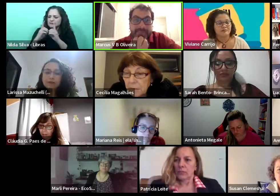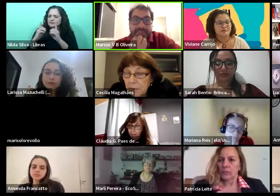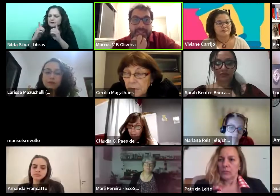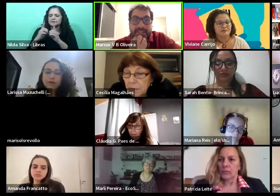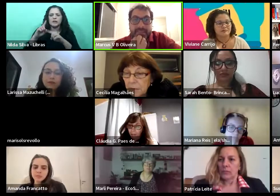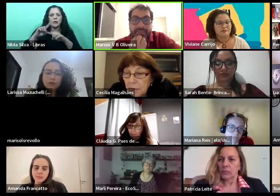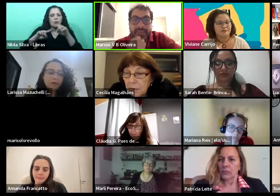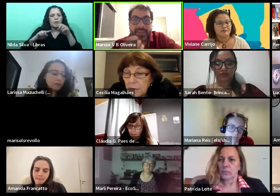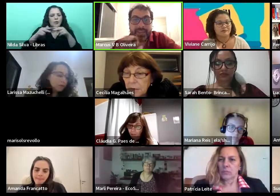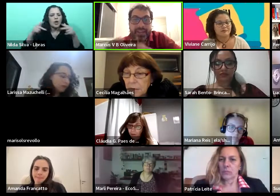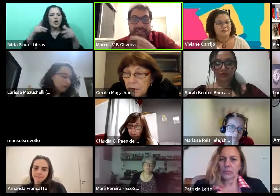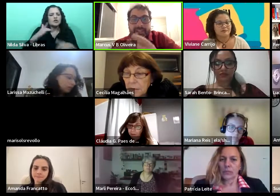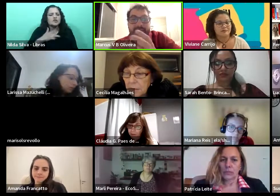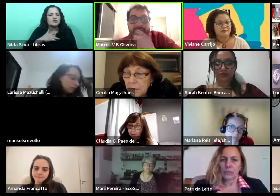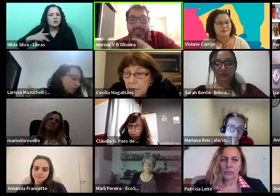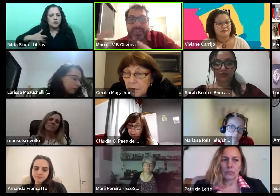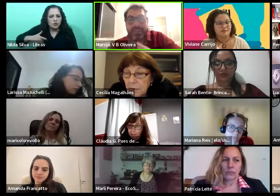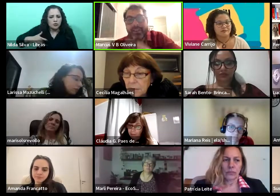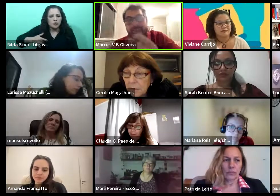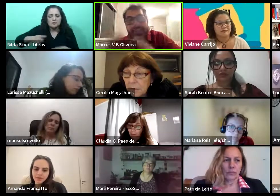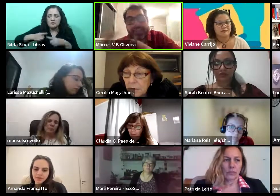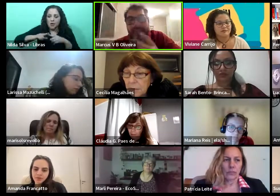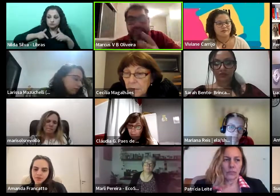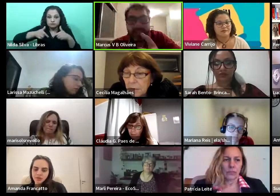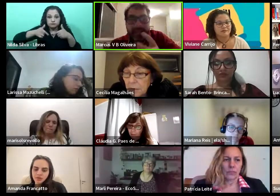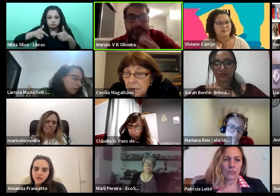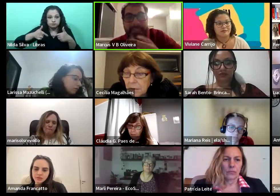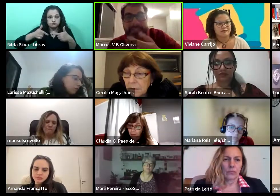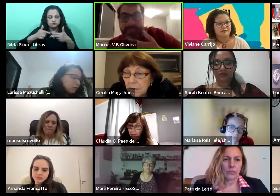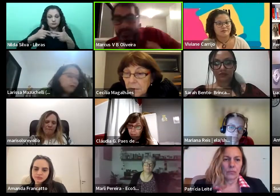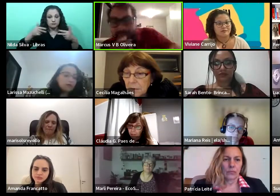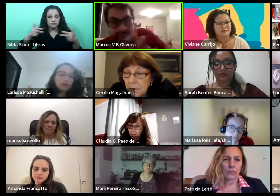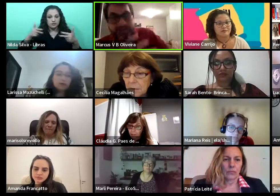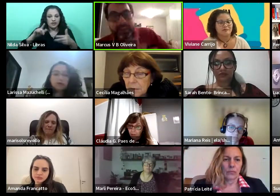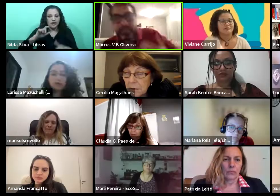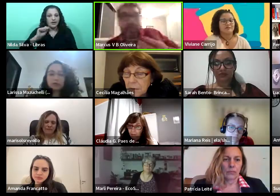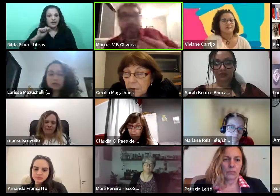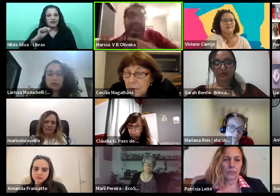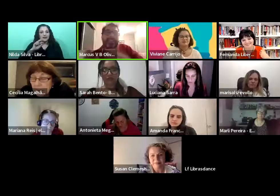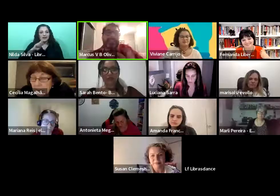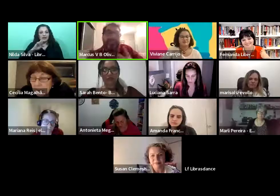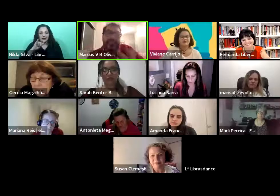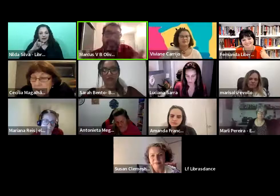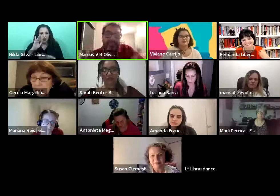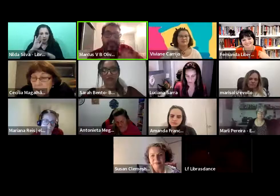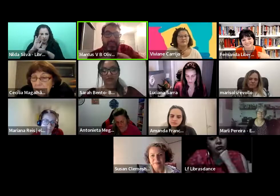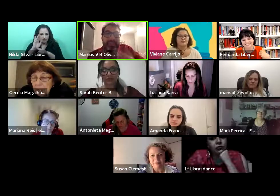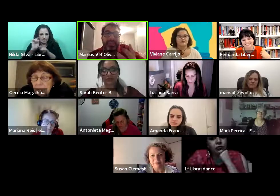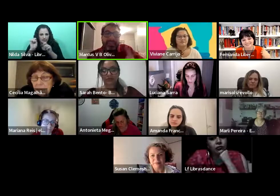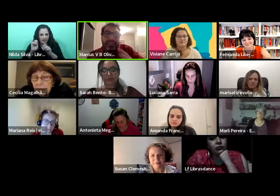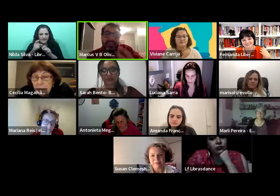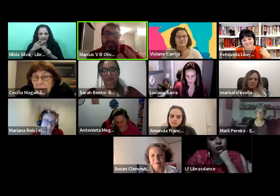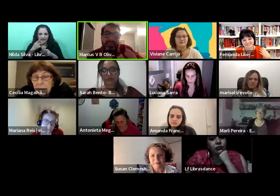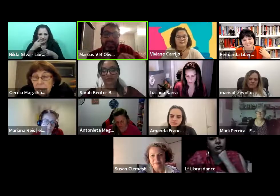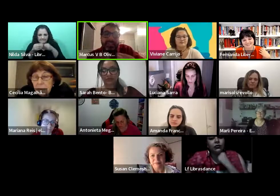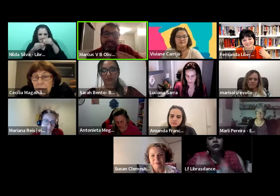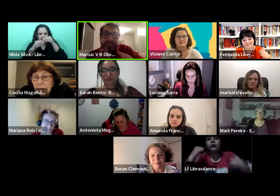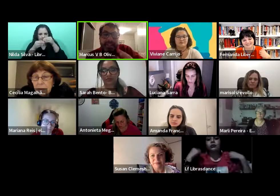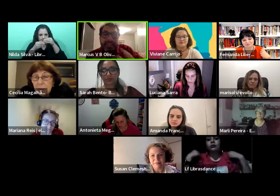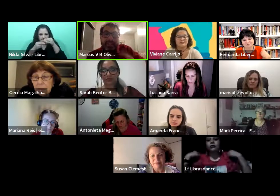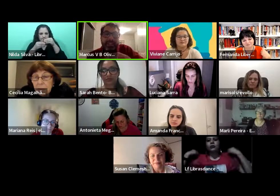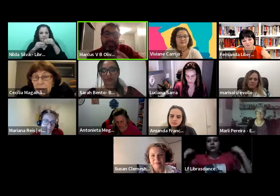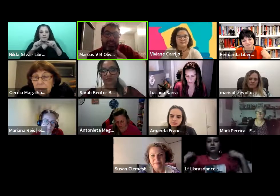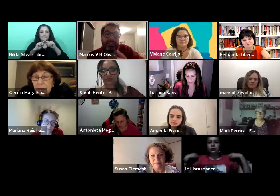saúde. Porque as ações, eu acho que a Lara pode até ajudar um pouco aqui, se quiser falar também, mas as ações que a